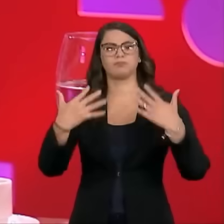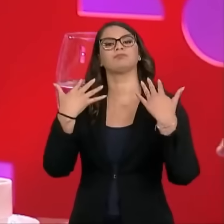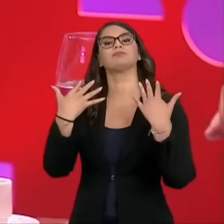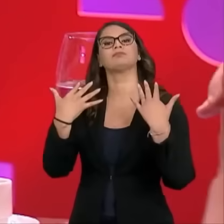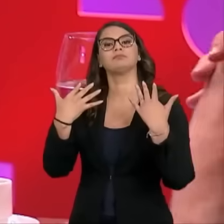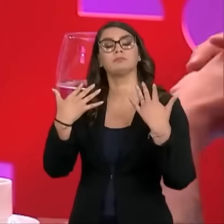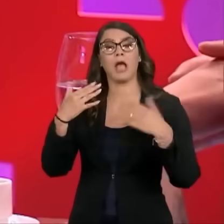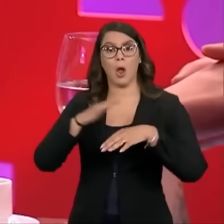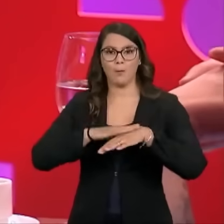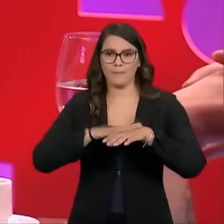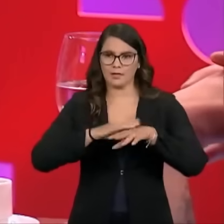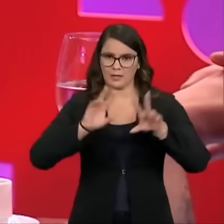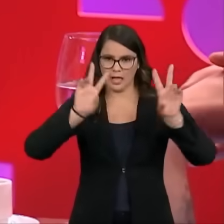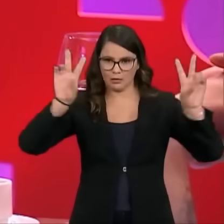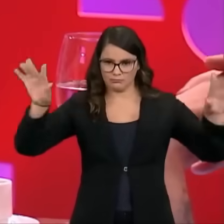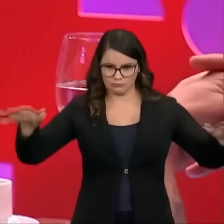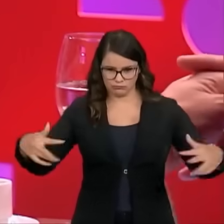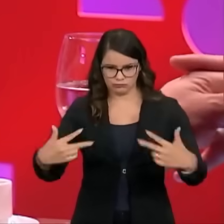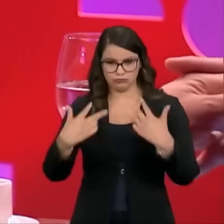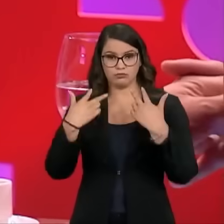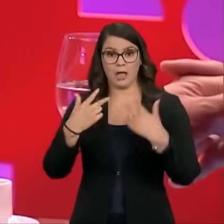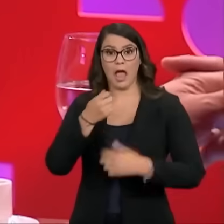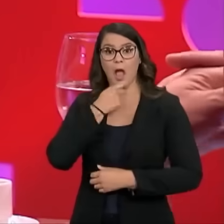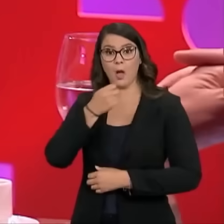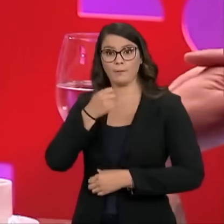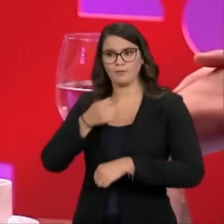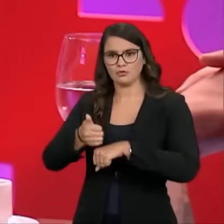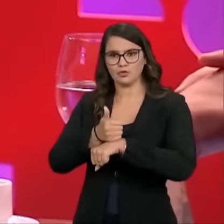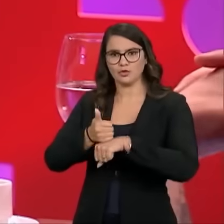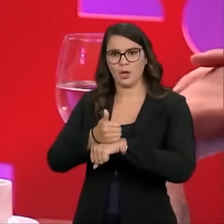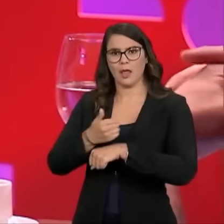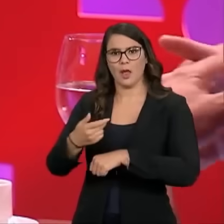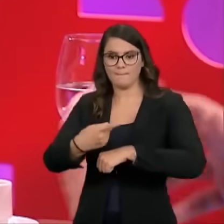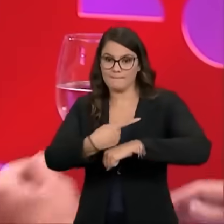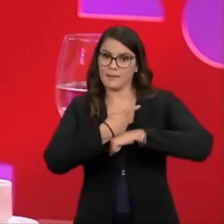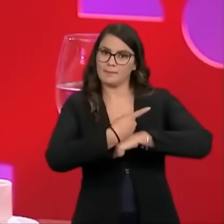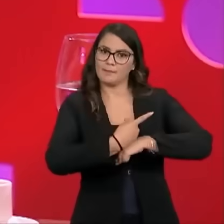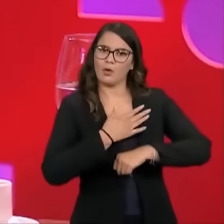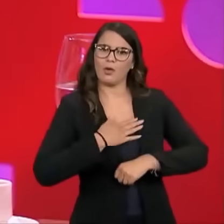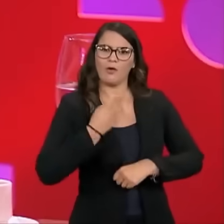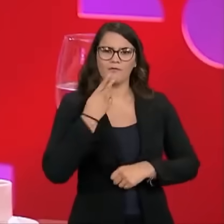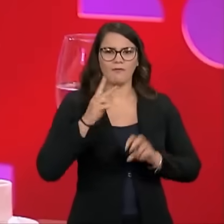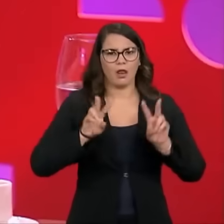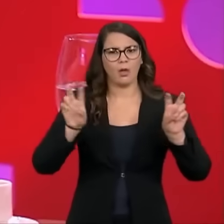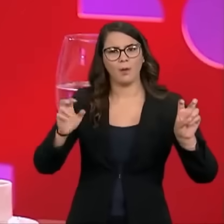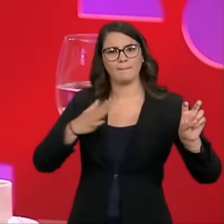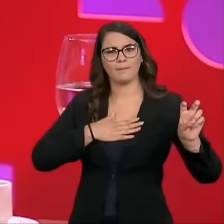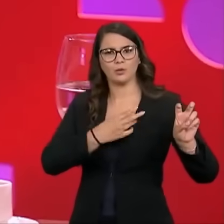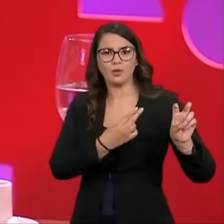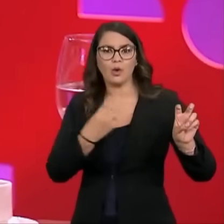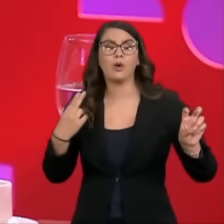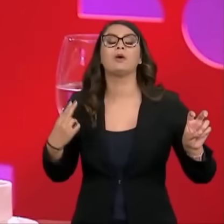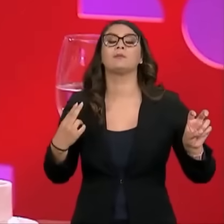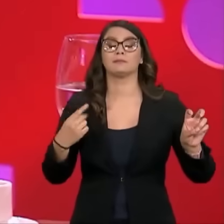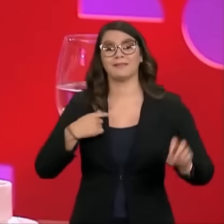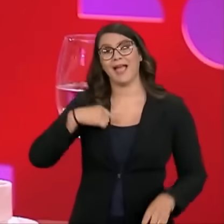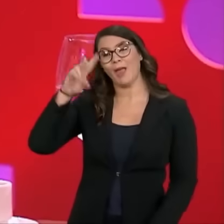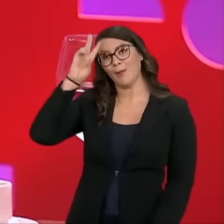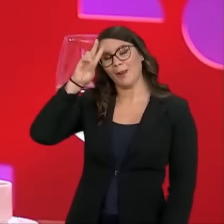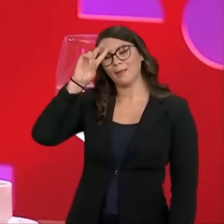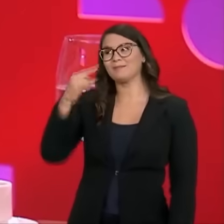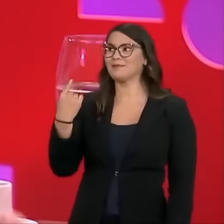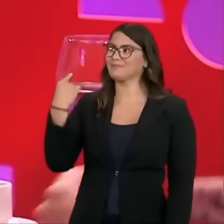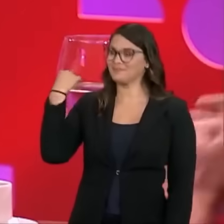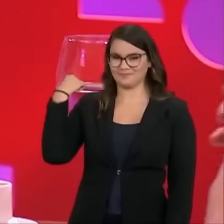A partir dessa visibilidade a a imprensa começa a me procurar os jornais começam a falar de mim é a primeira vez eu me eu me lembrei disso muito